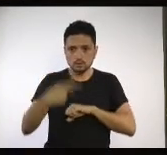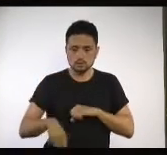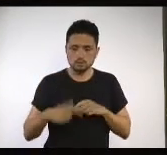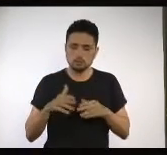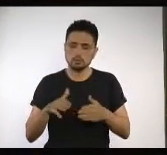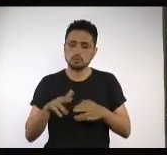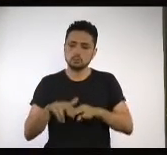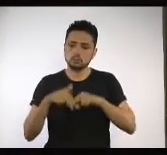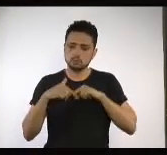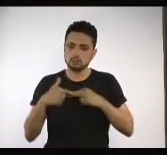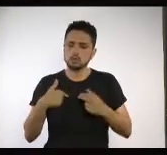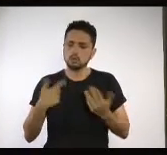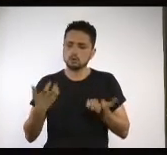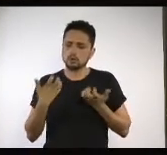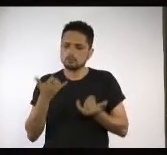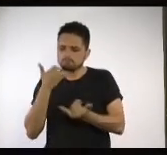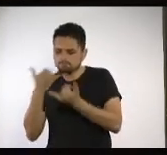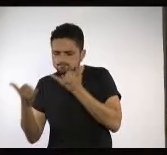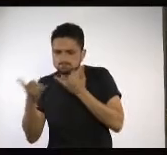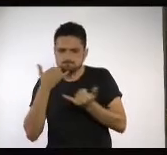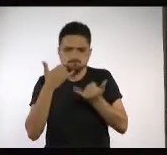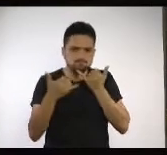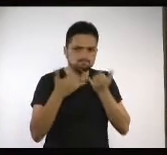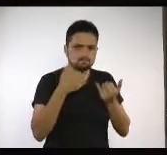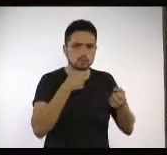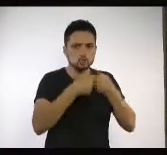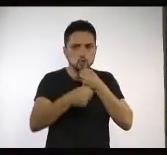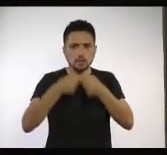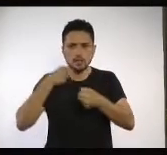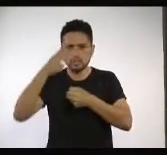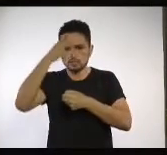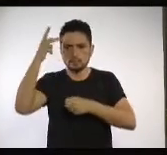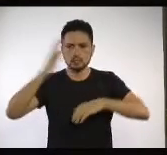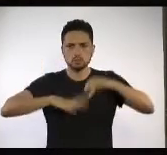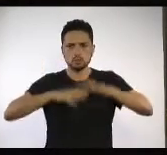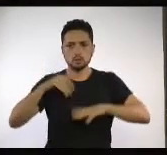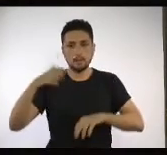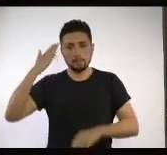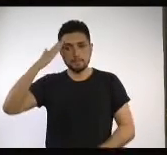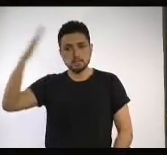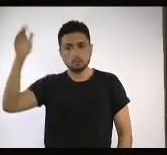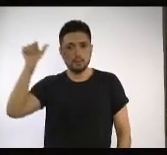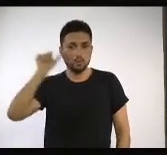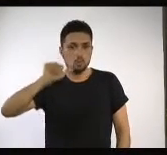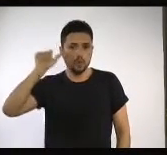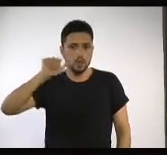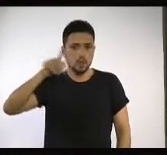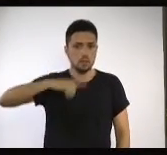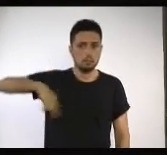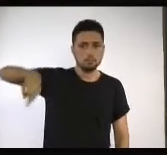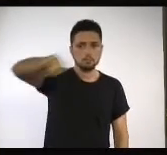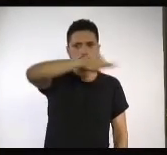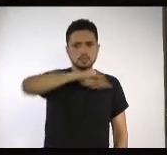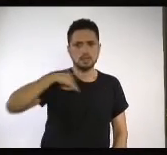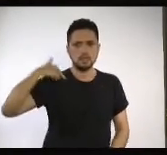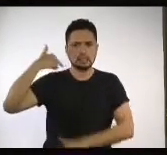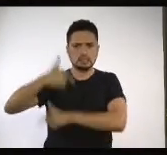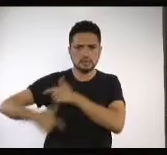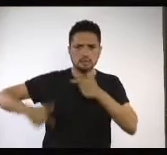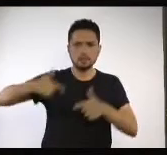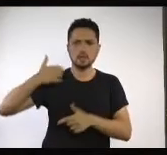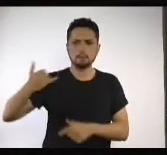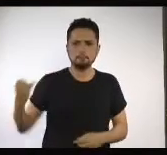solidarizar com os jornalistas, sobretudo jornalistas mulheres, que fazem um trabalho